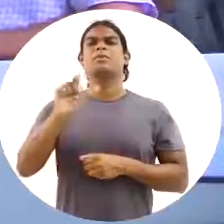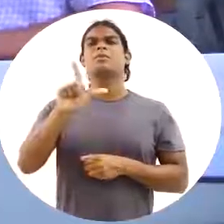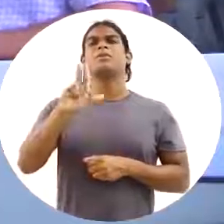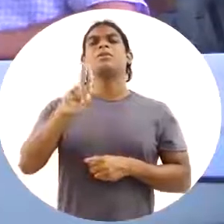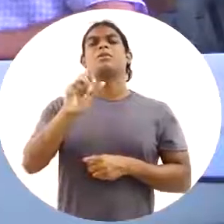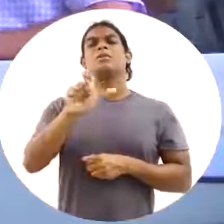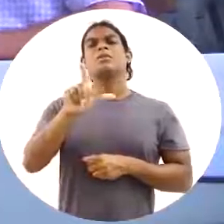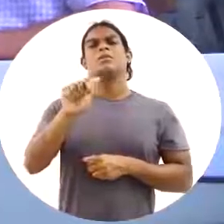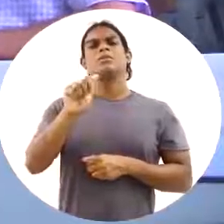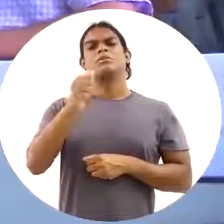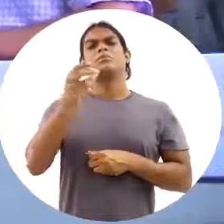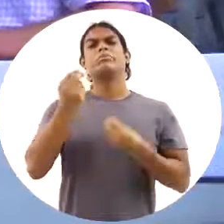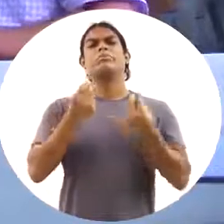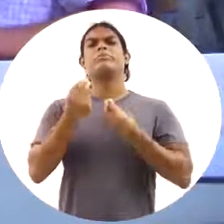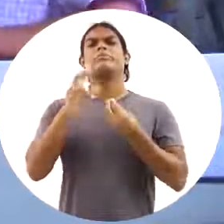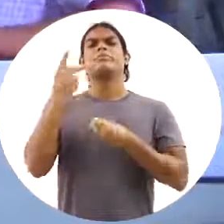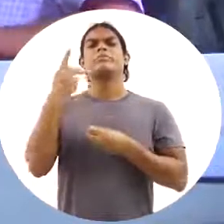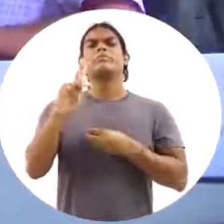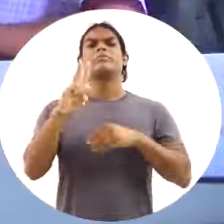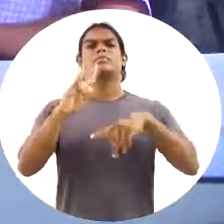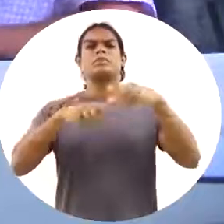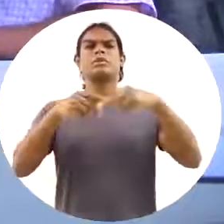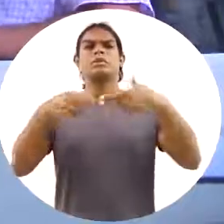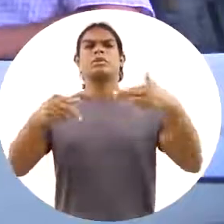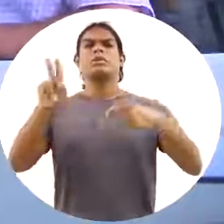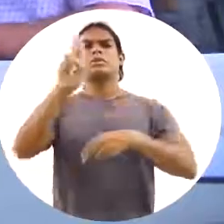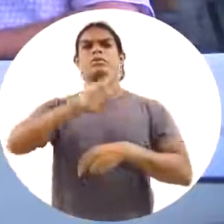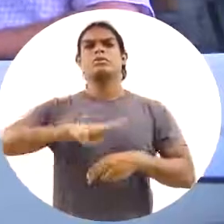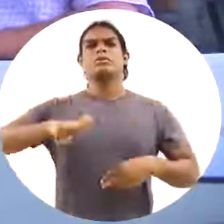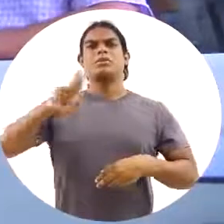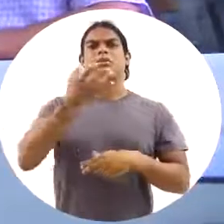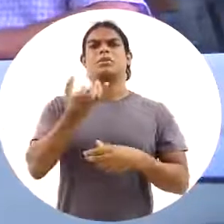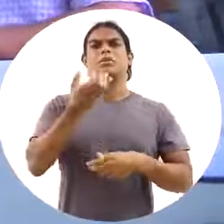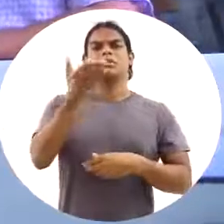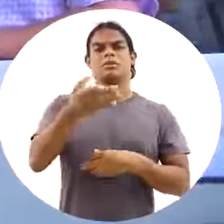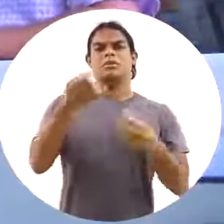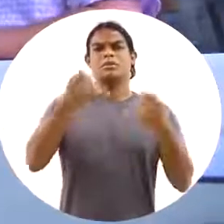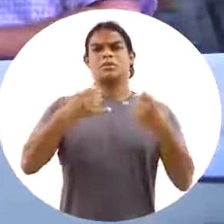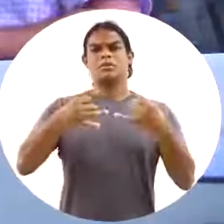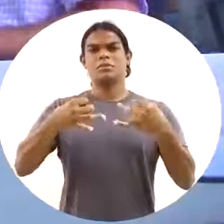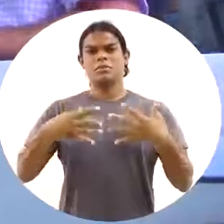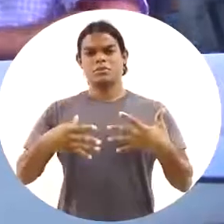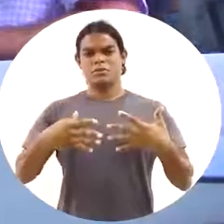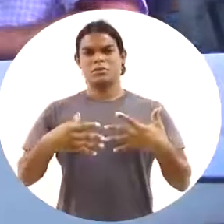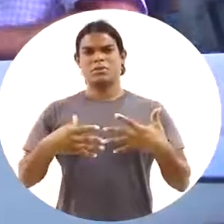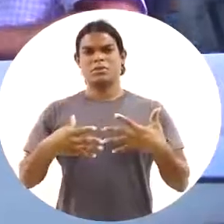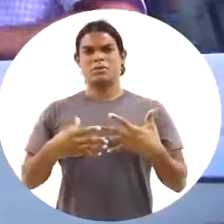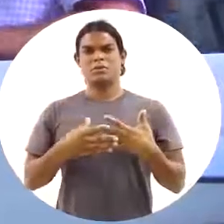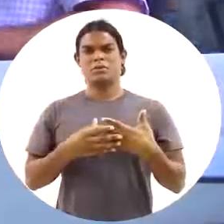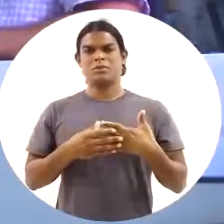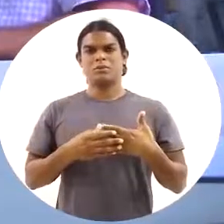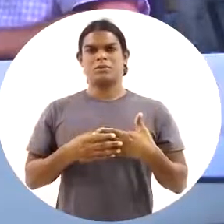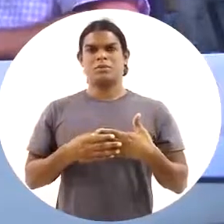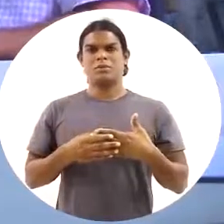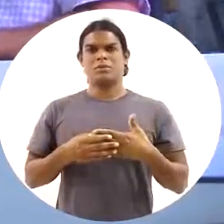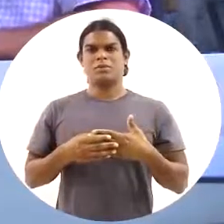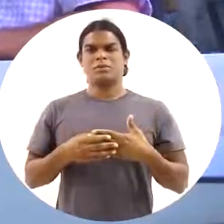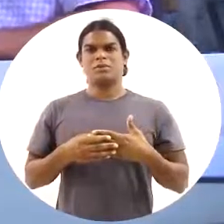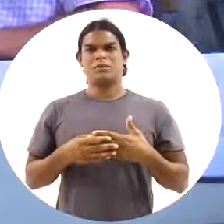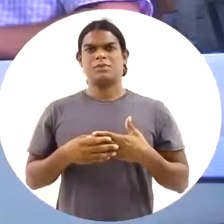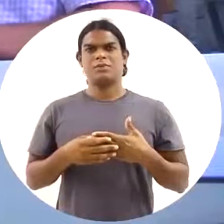Lula, com relação a materiais, eu queria que tu falasse agora como escritório agora.